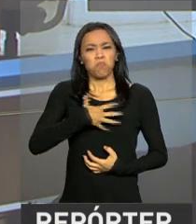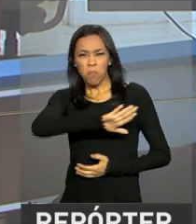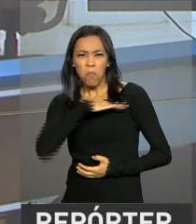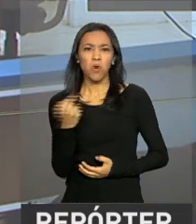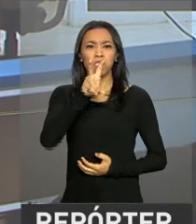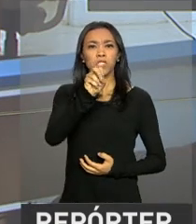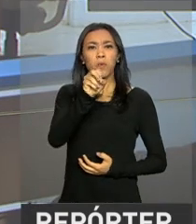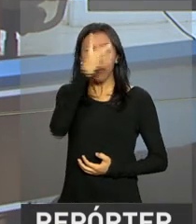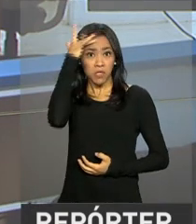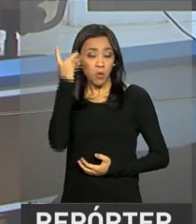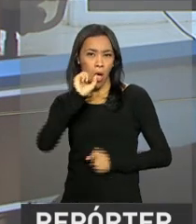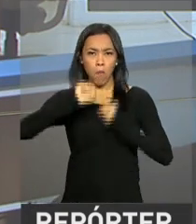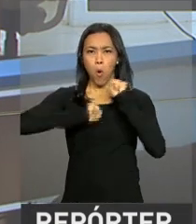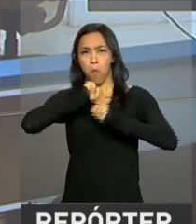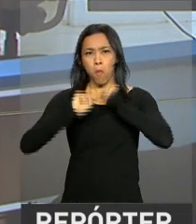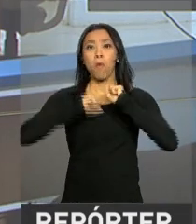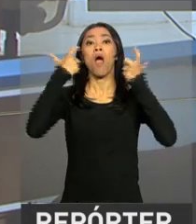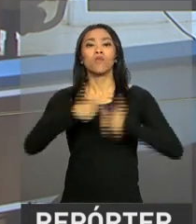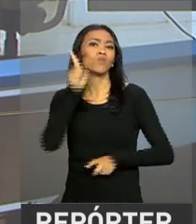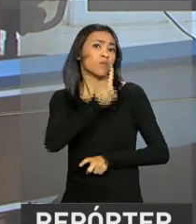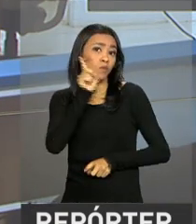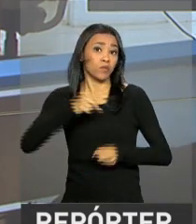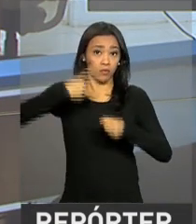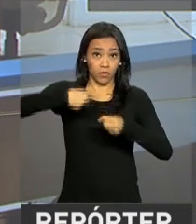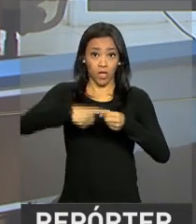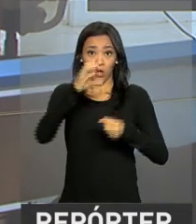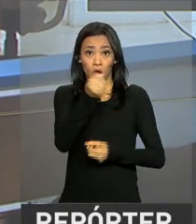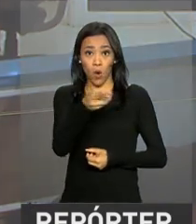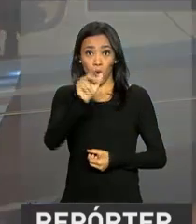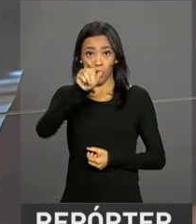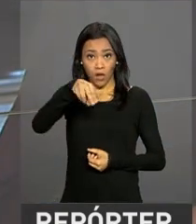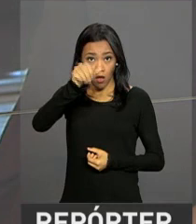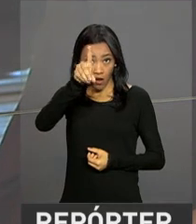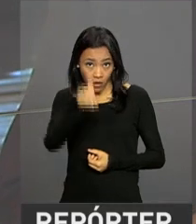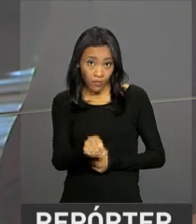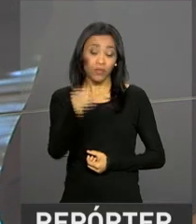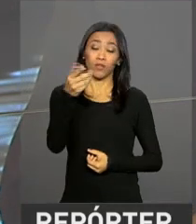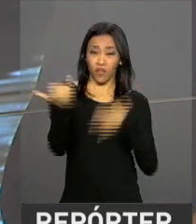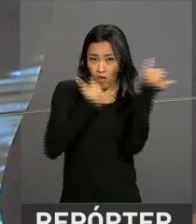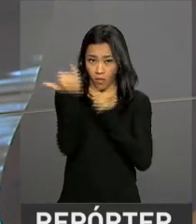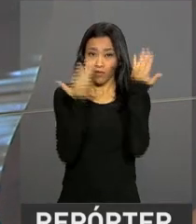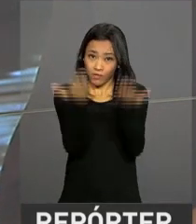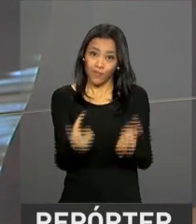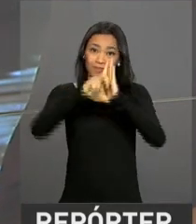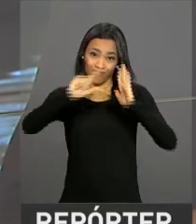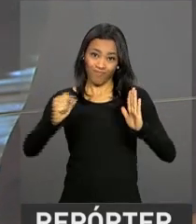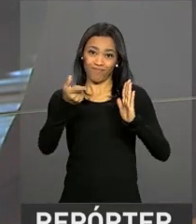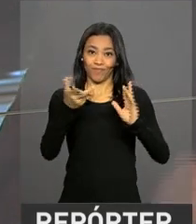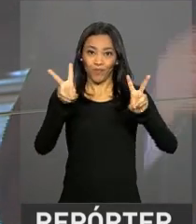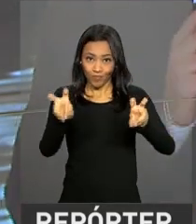durante ataque a uma boate de Orlando nos Estados Unidos João Pedro Neto traz as informações ao vivo do Palácio do Planalto Oi João